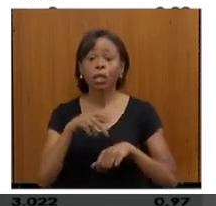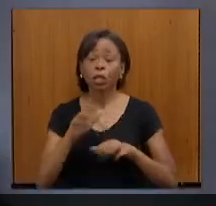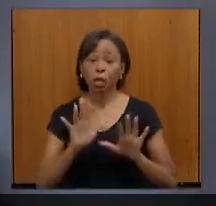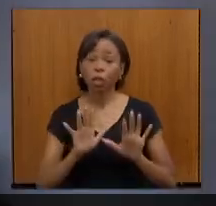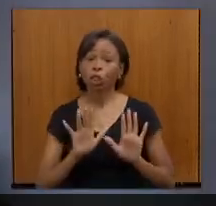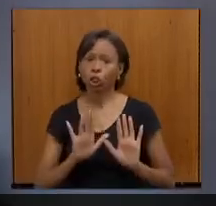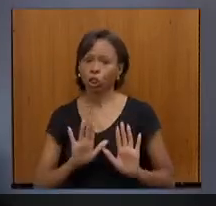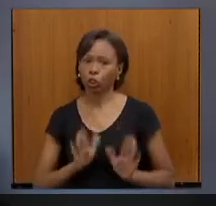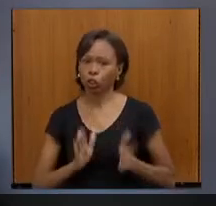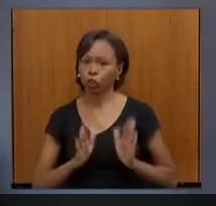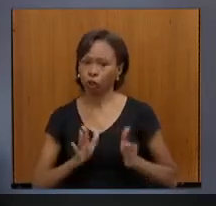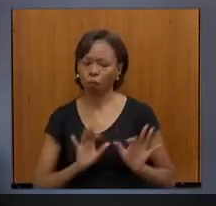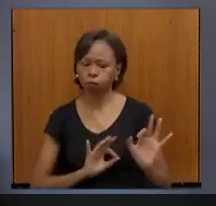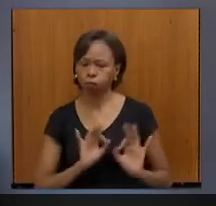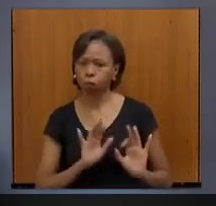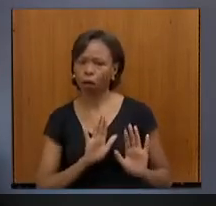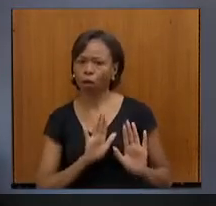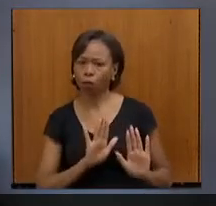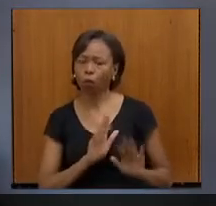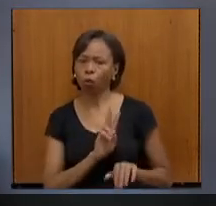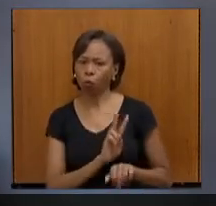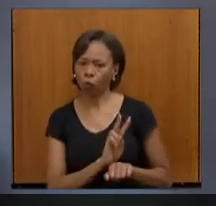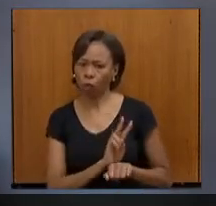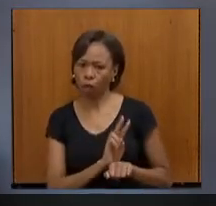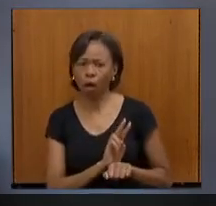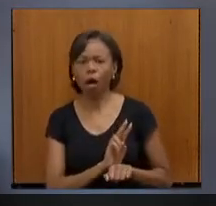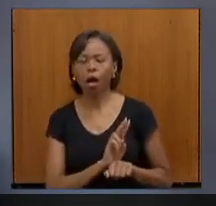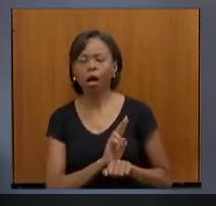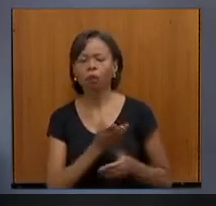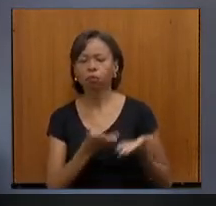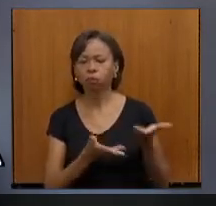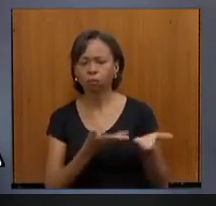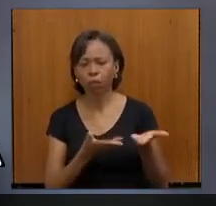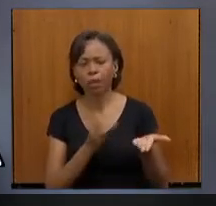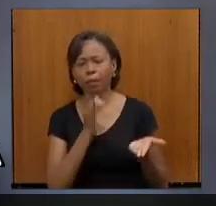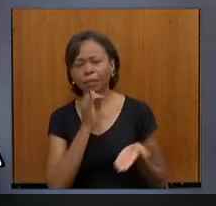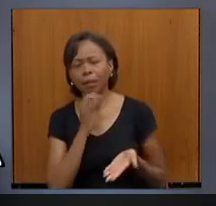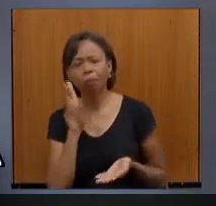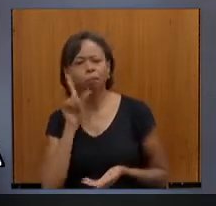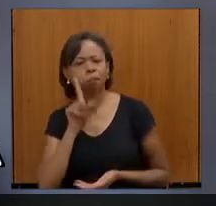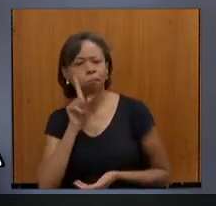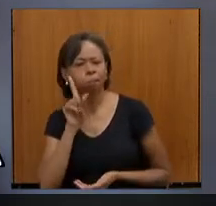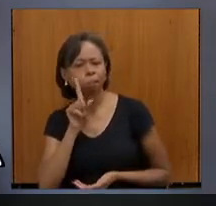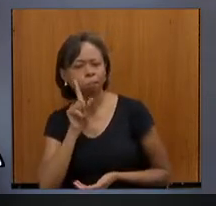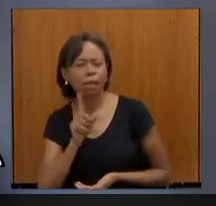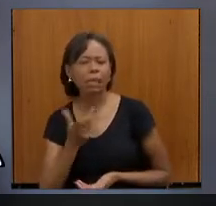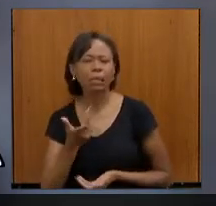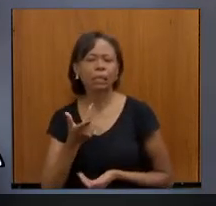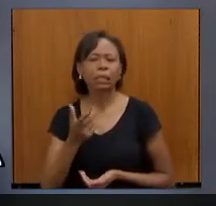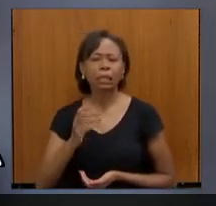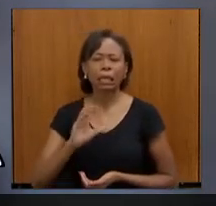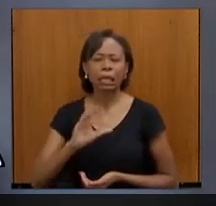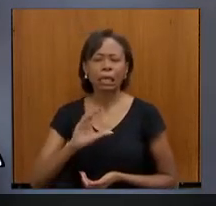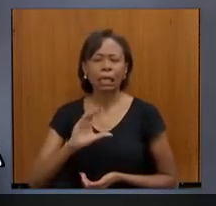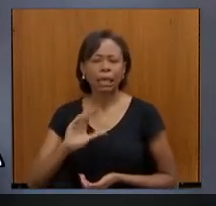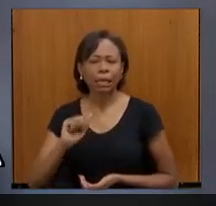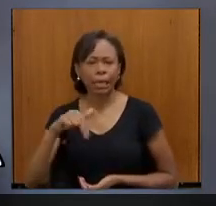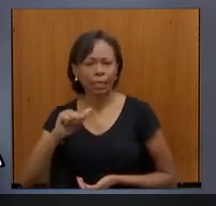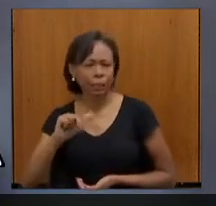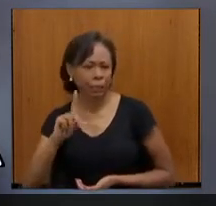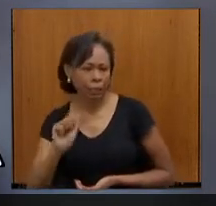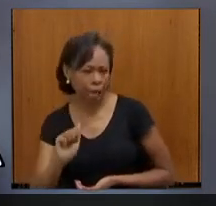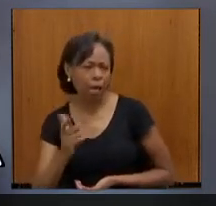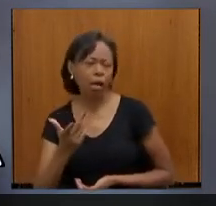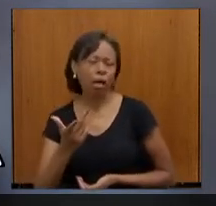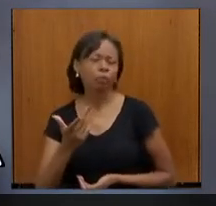manter os serviços essenciais, como Estados Unidos, algumas ilhas do Caribe, Canadá, essa taxa de